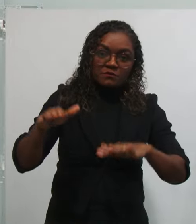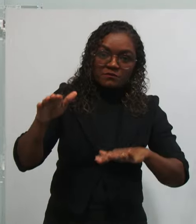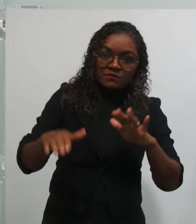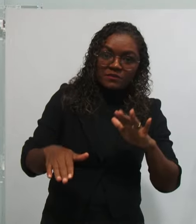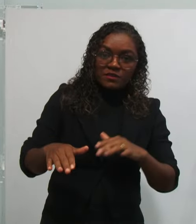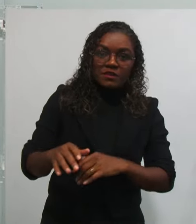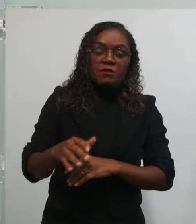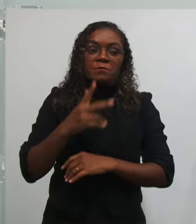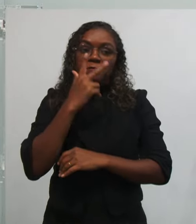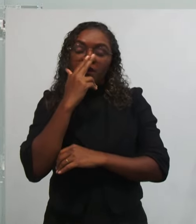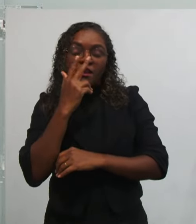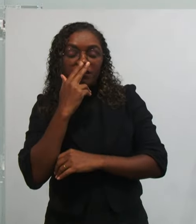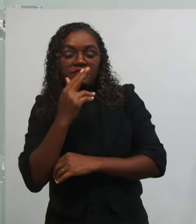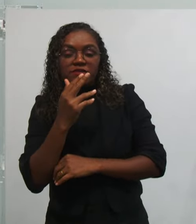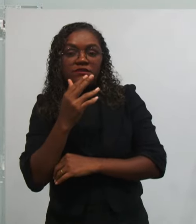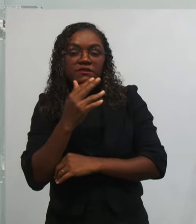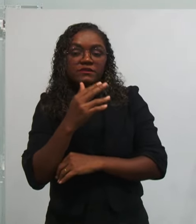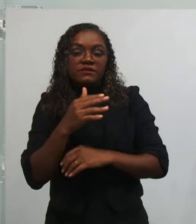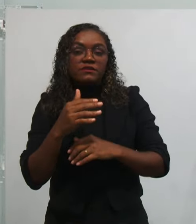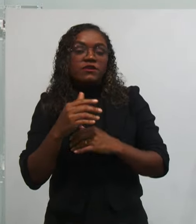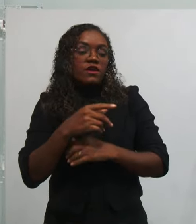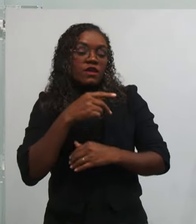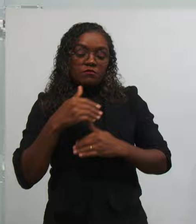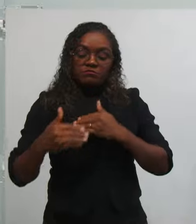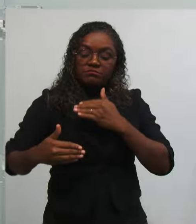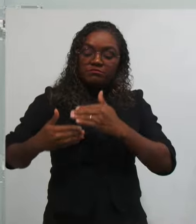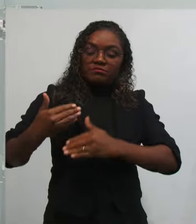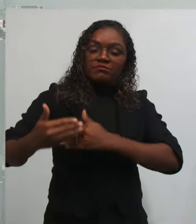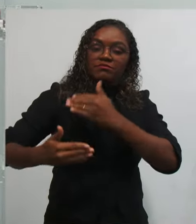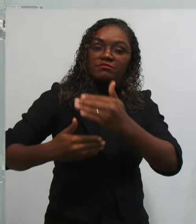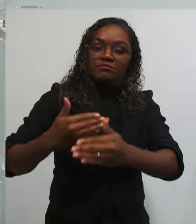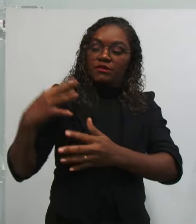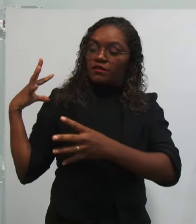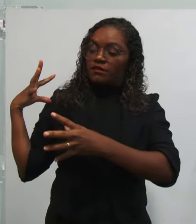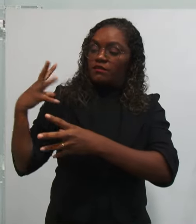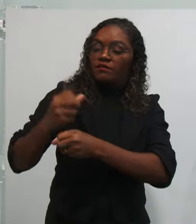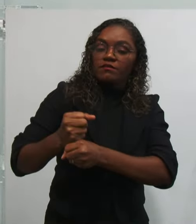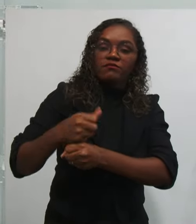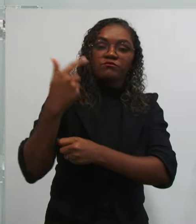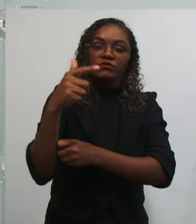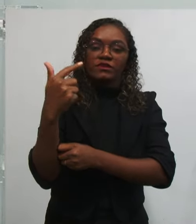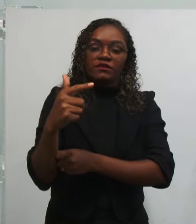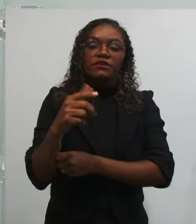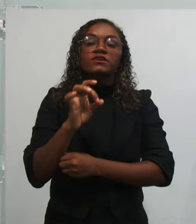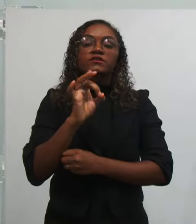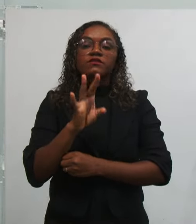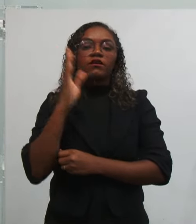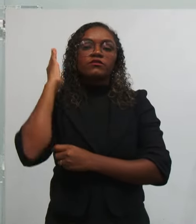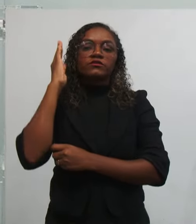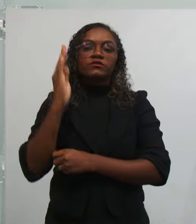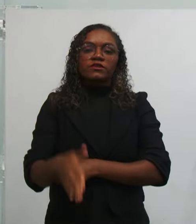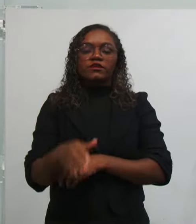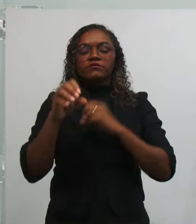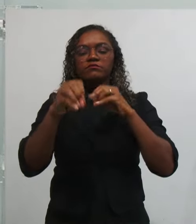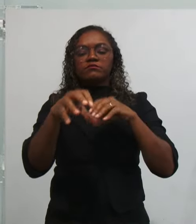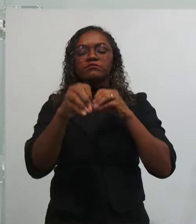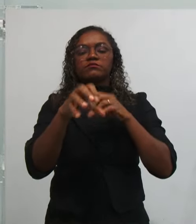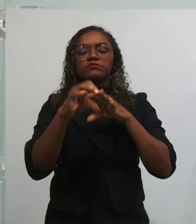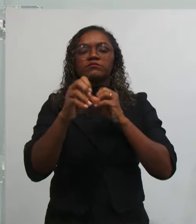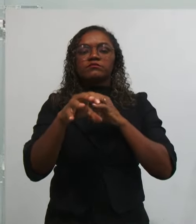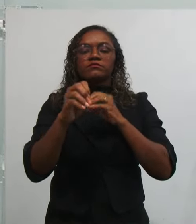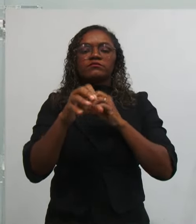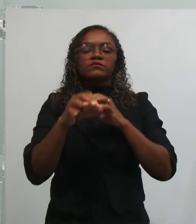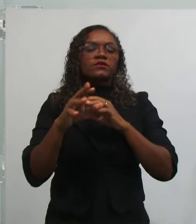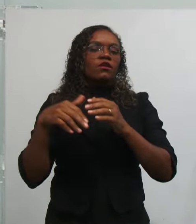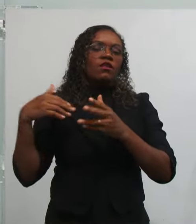não consideramos a avaliação do aluno ao longo do processo simplesmente nós ministramos as aulas e no final do processo aplica-se